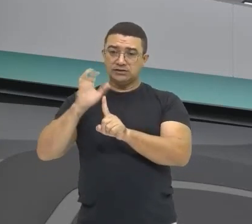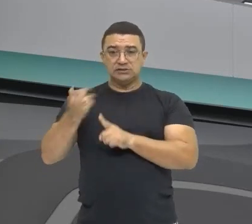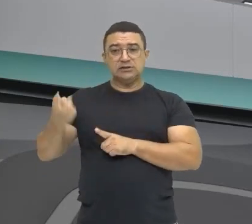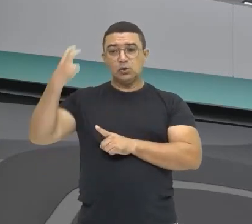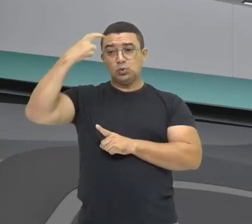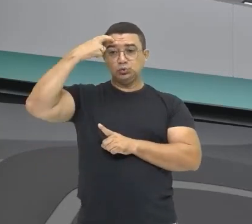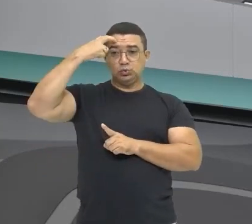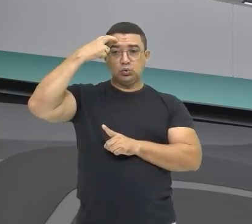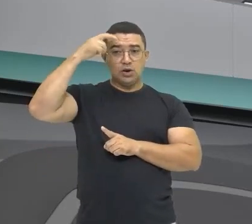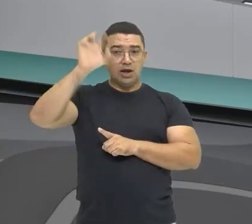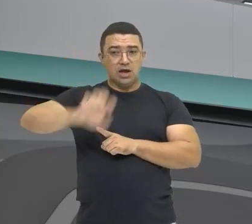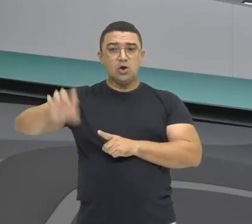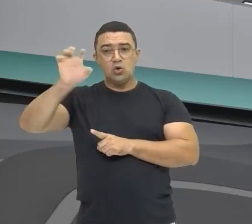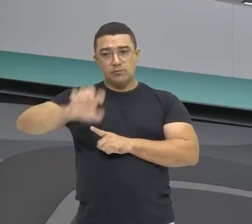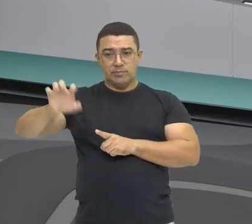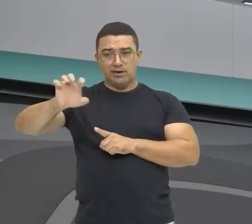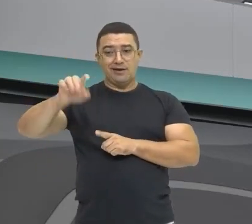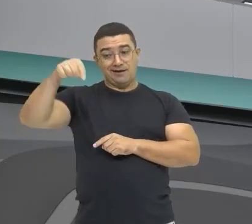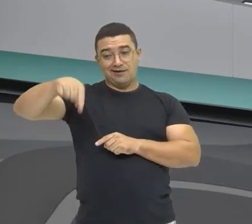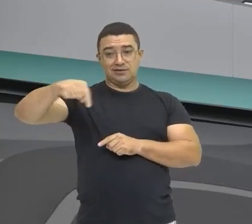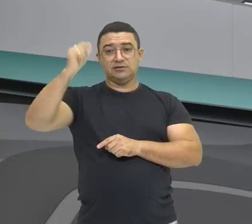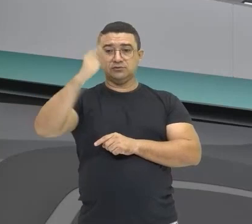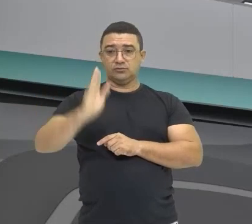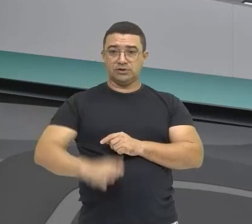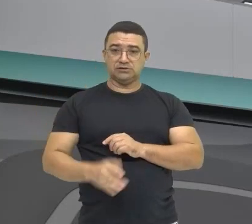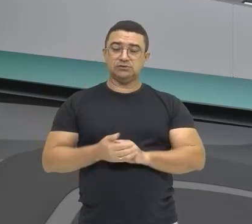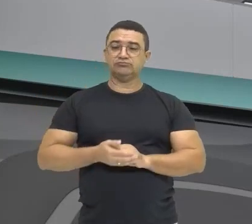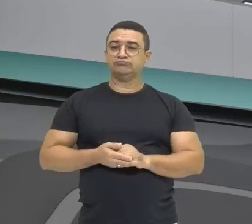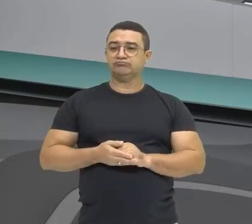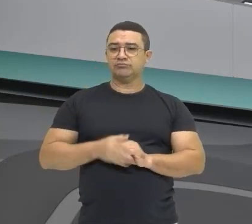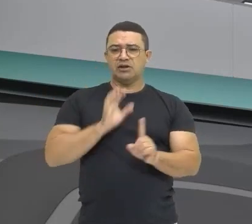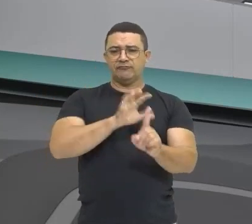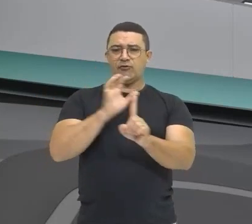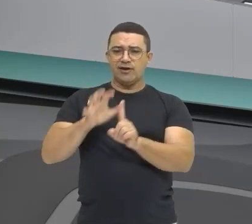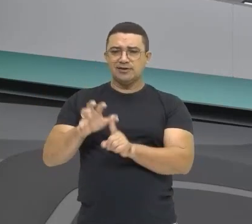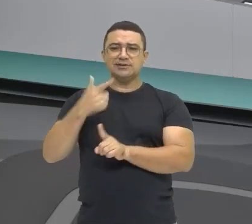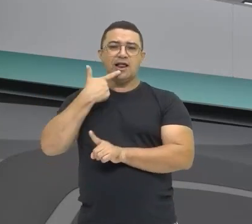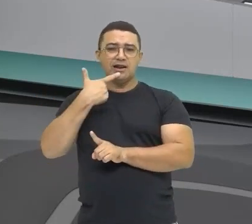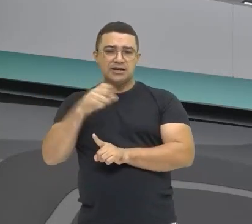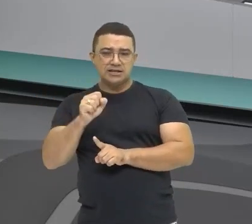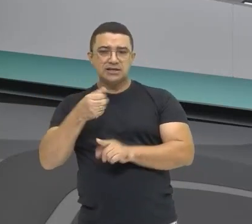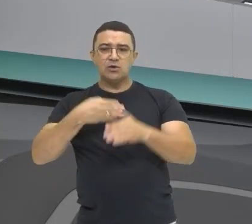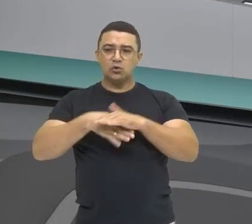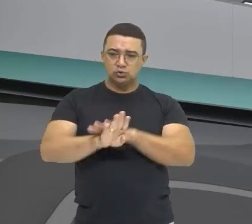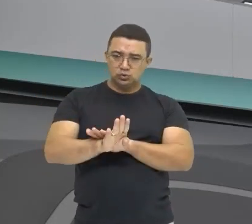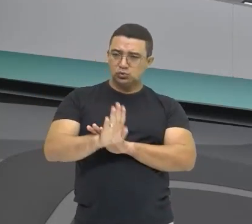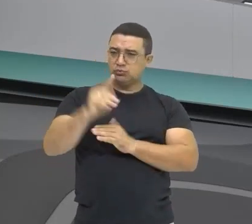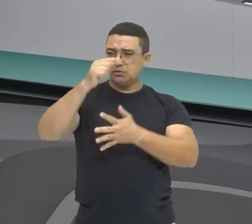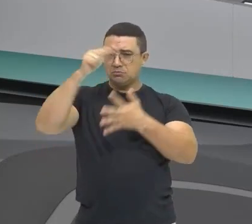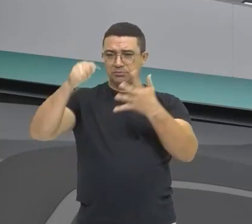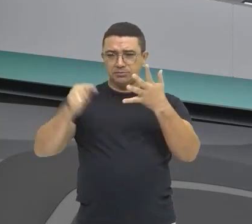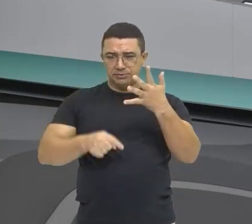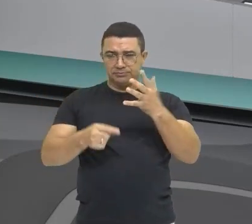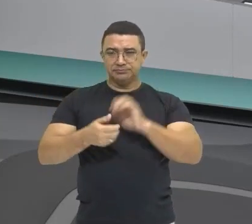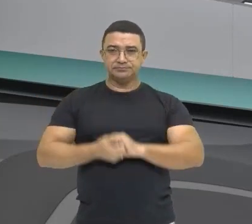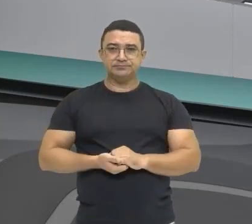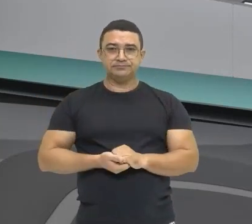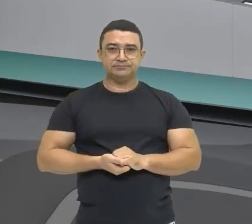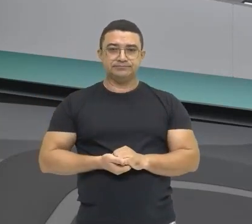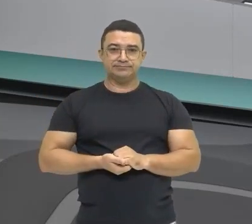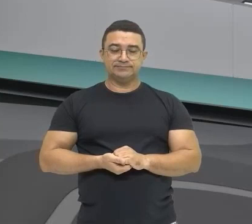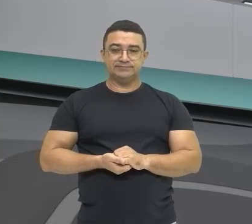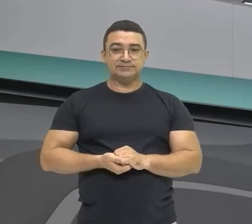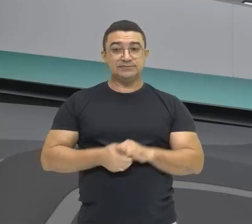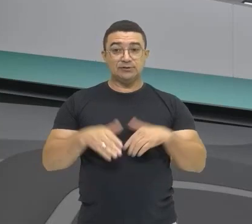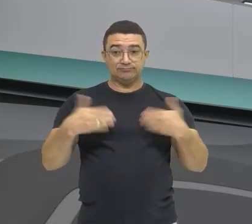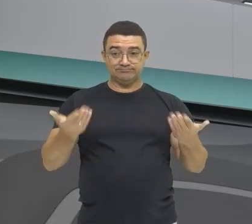Brasil, né? Por cultura você entenda tudo, a língua, os costumes, tudo, né? E imagine o estranhamento